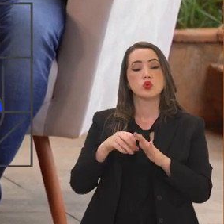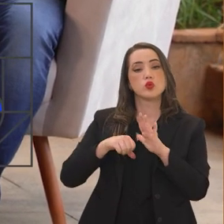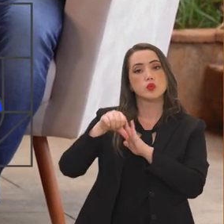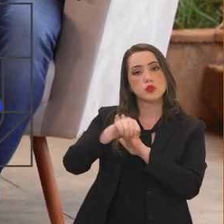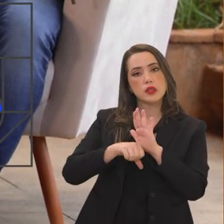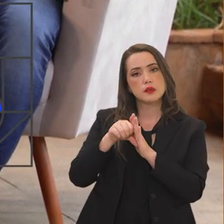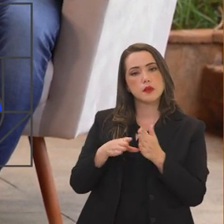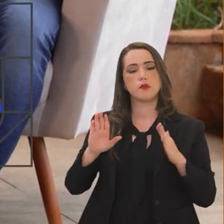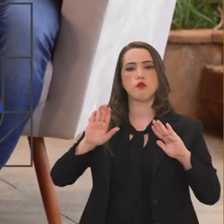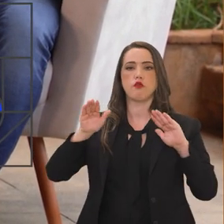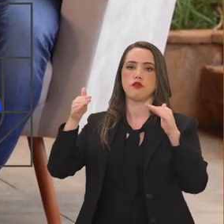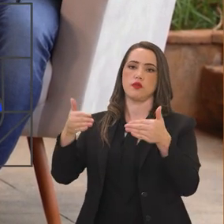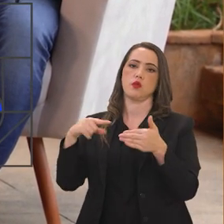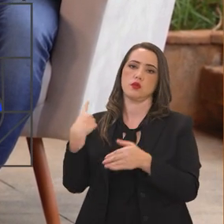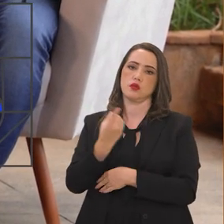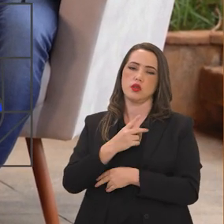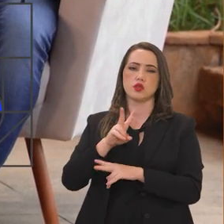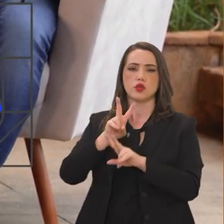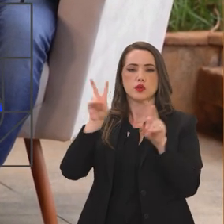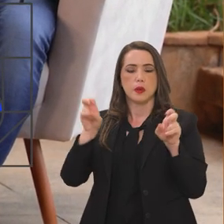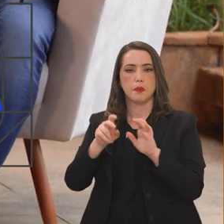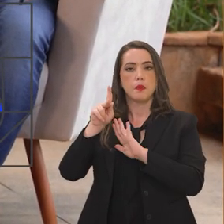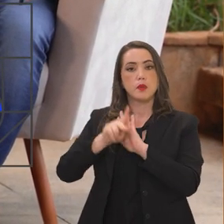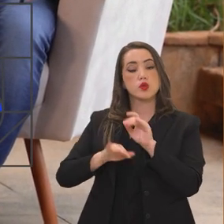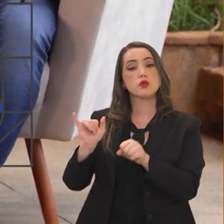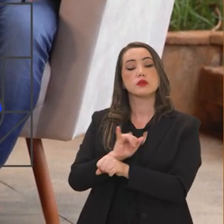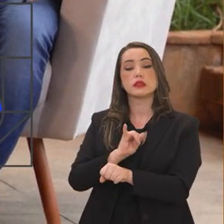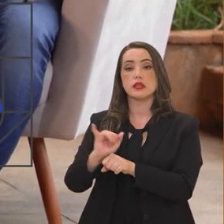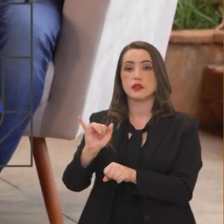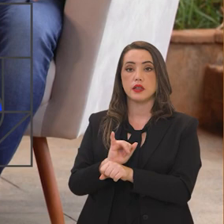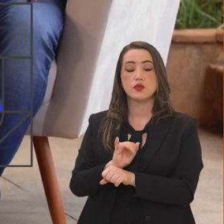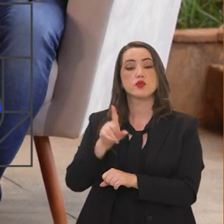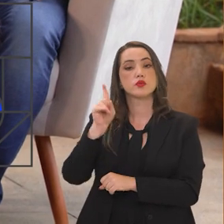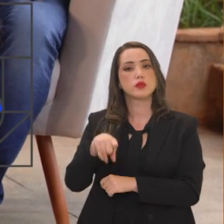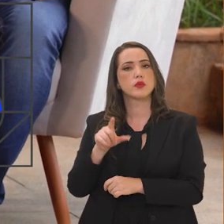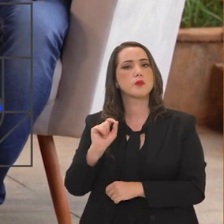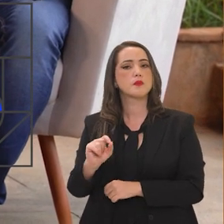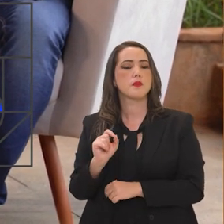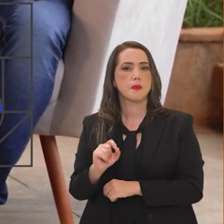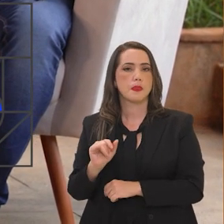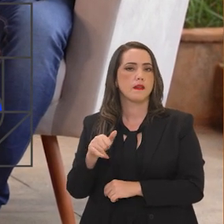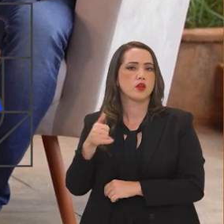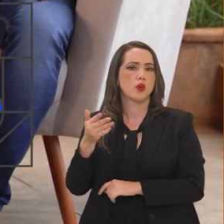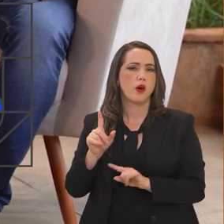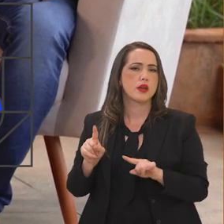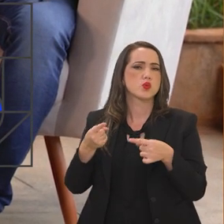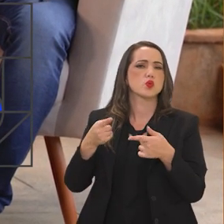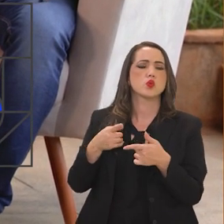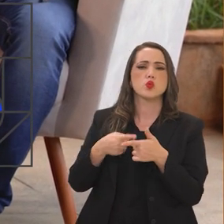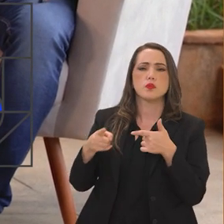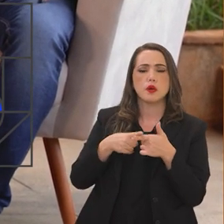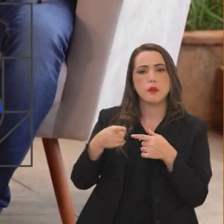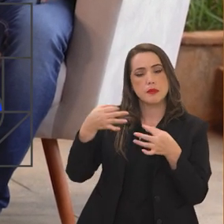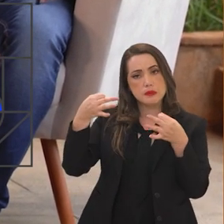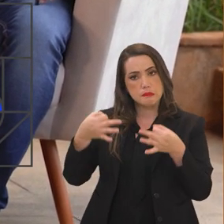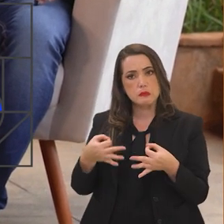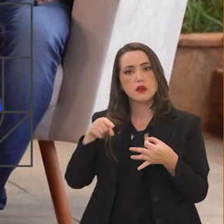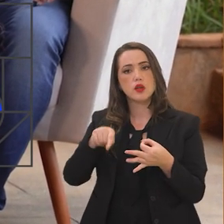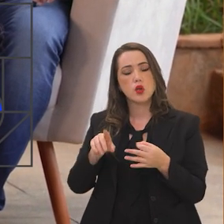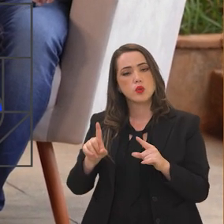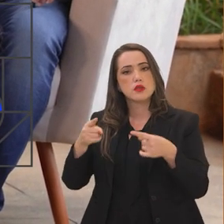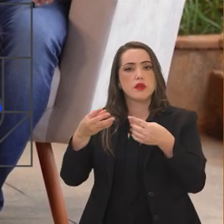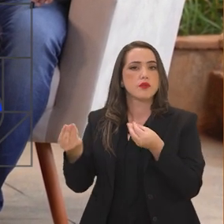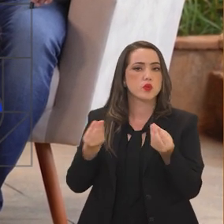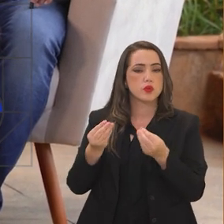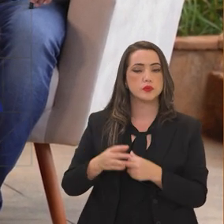tem uma uma parte que é voltada para aquilo que a gente chama de projetos estratégicos Quais são os grandes problemas os grandes desafios